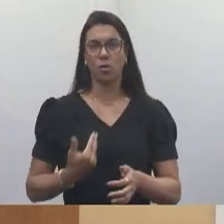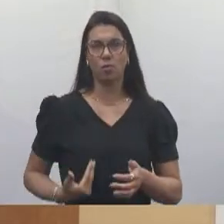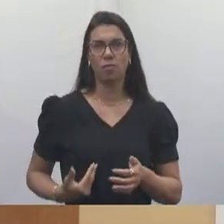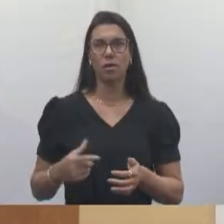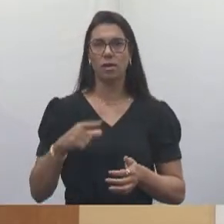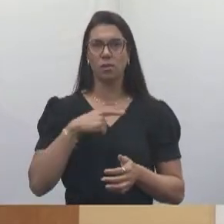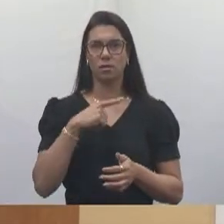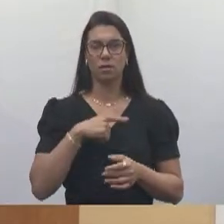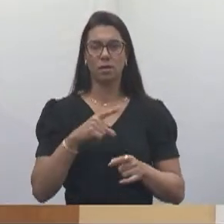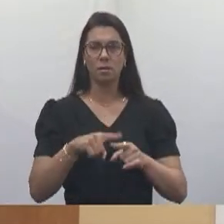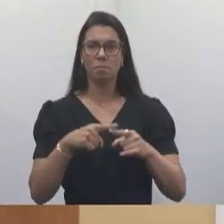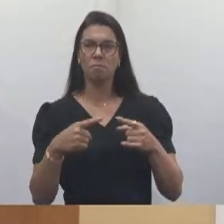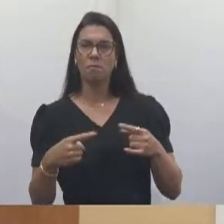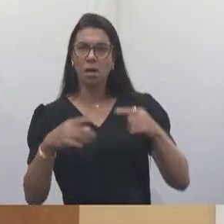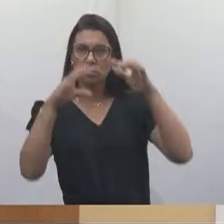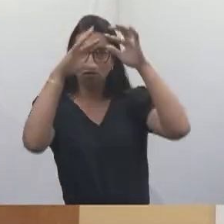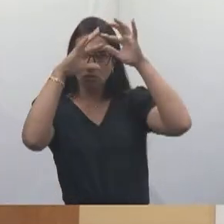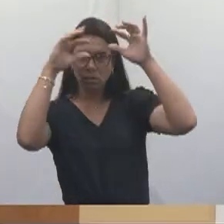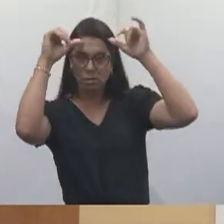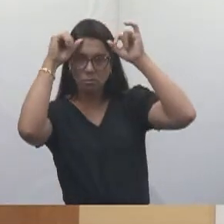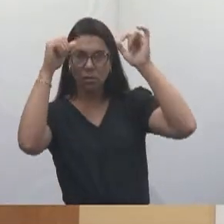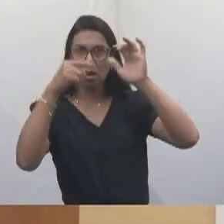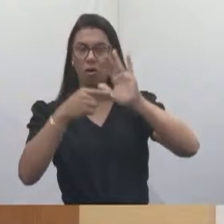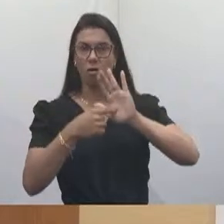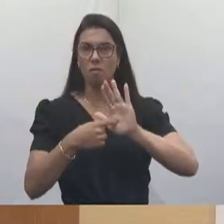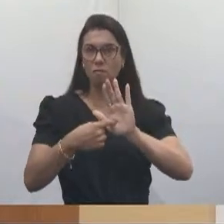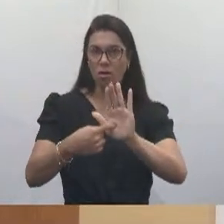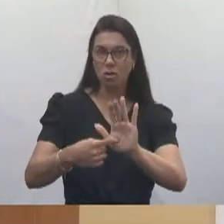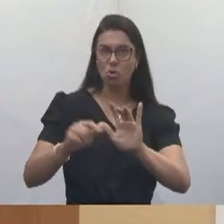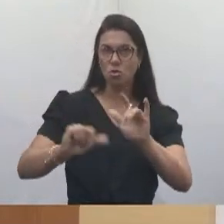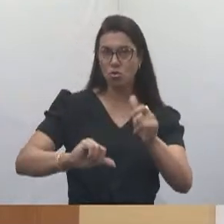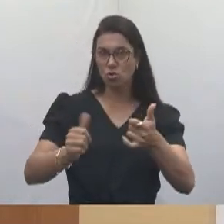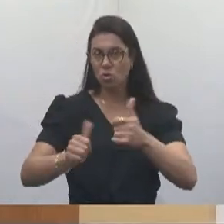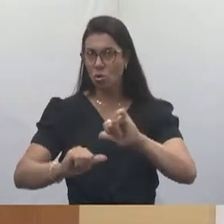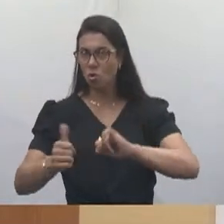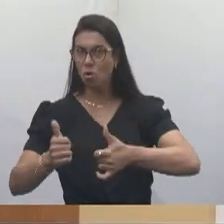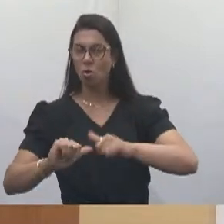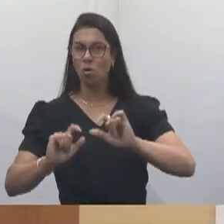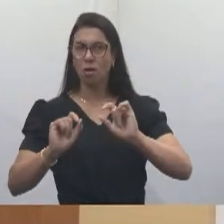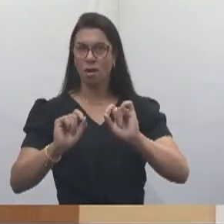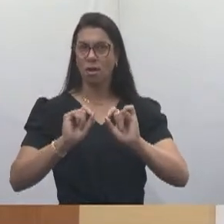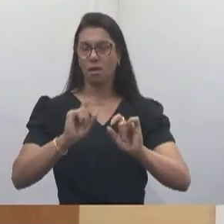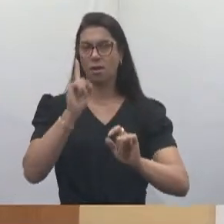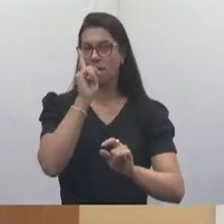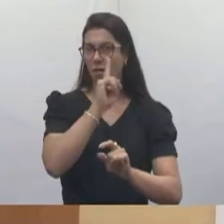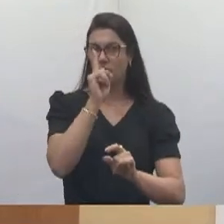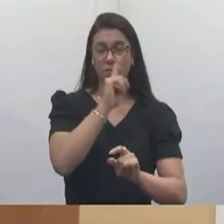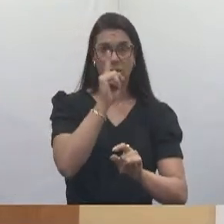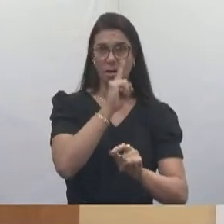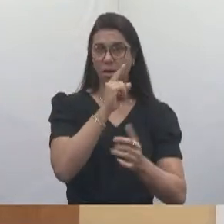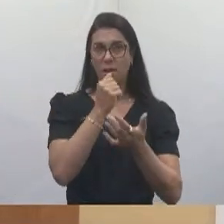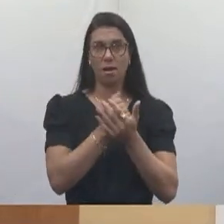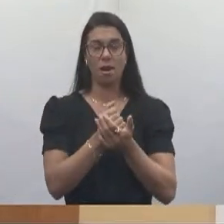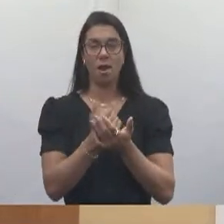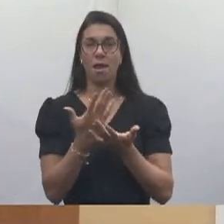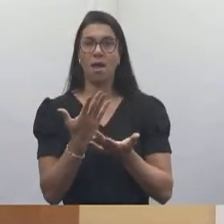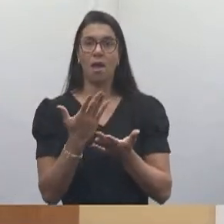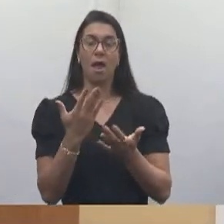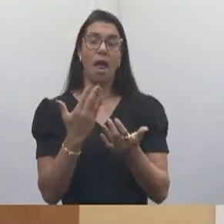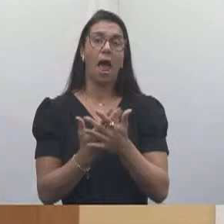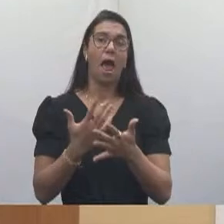o tribunal está falando e foi julgado que essas falhas não comprometeram o município e que elas podem